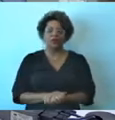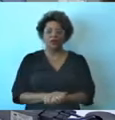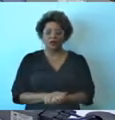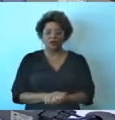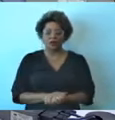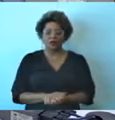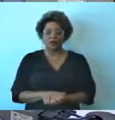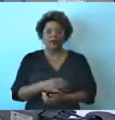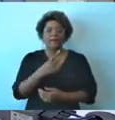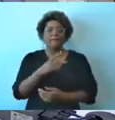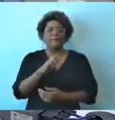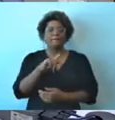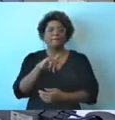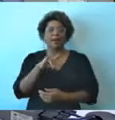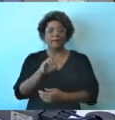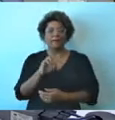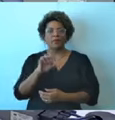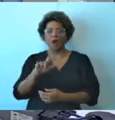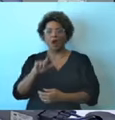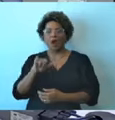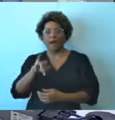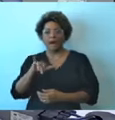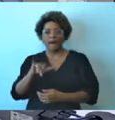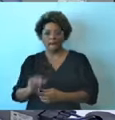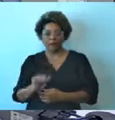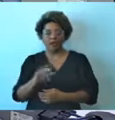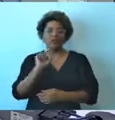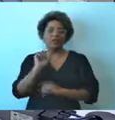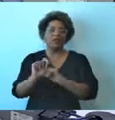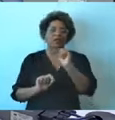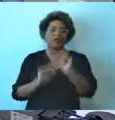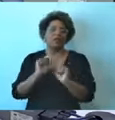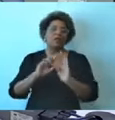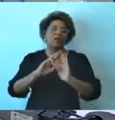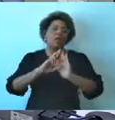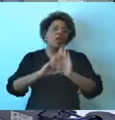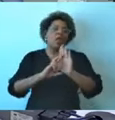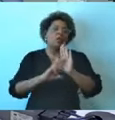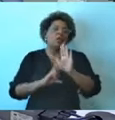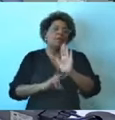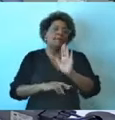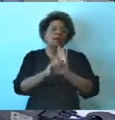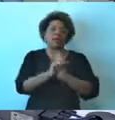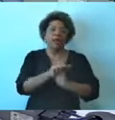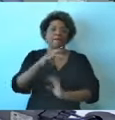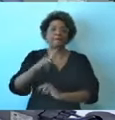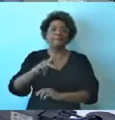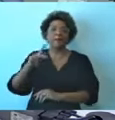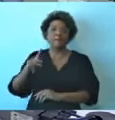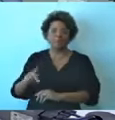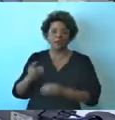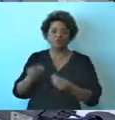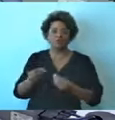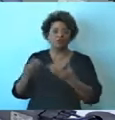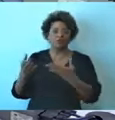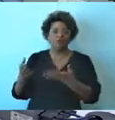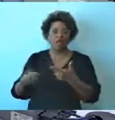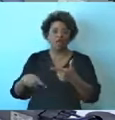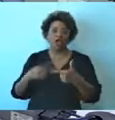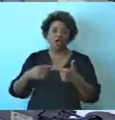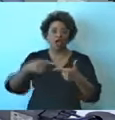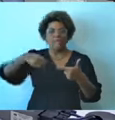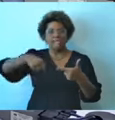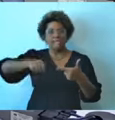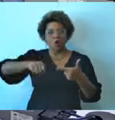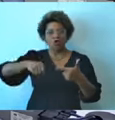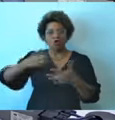vereador Pablo Almeida, que regulamenta os aplicativos, né, de entrega, os aplicativos de mototáxi aqui